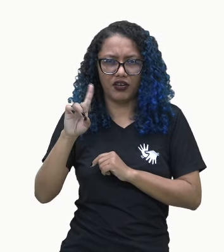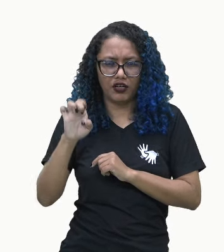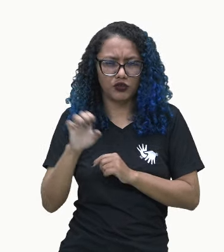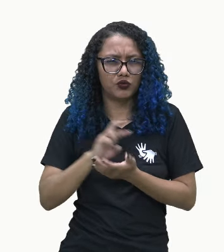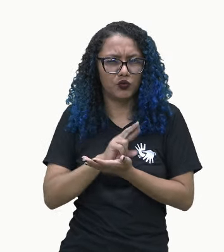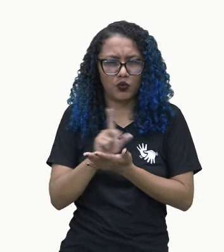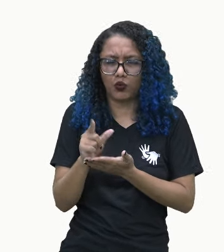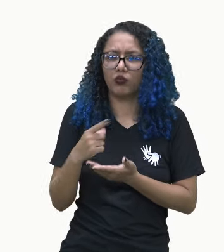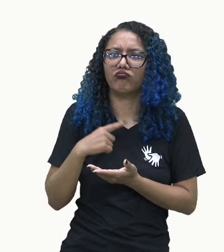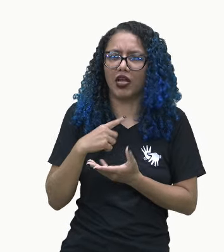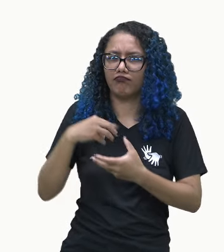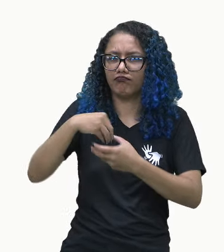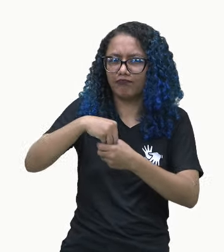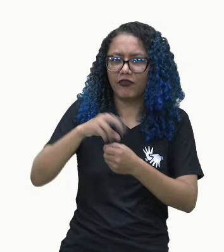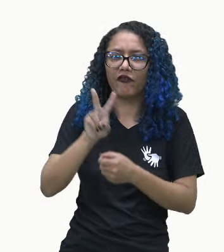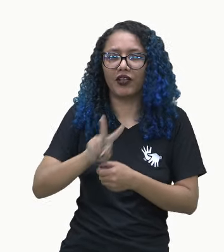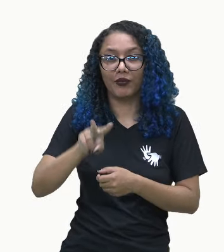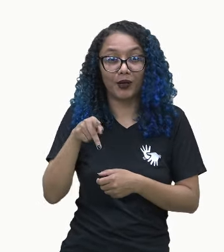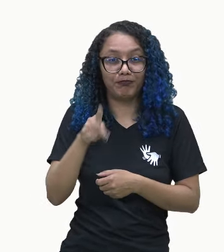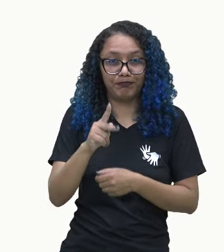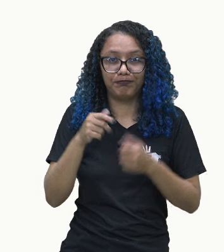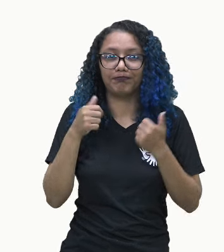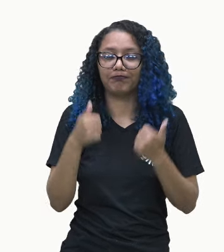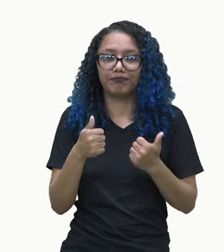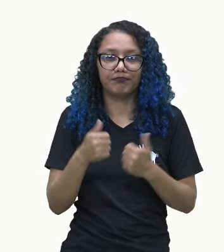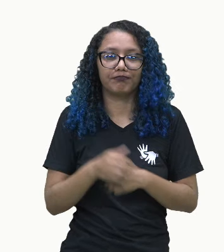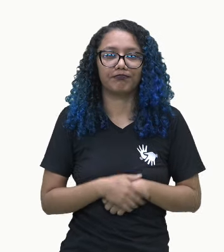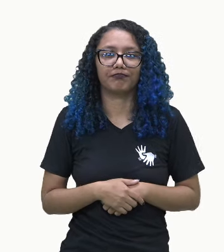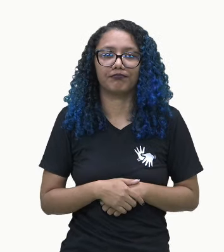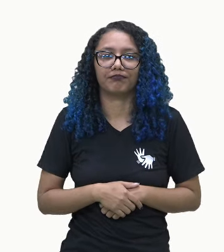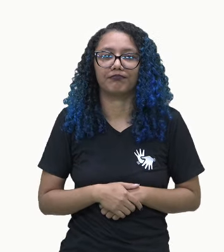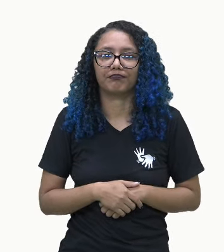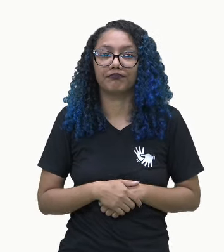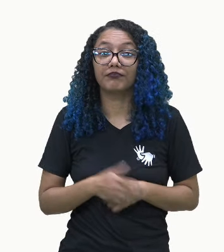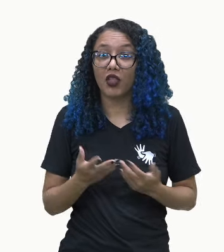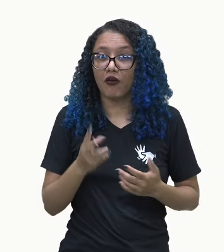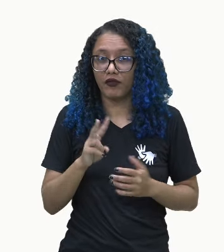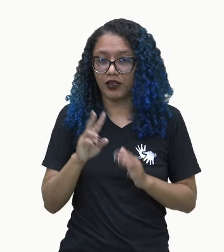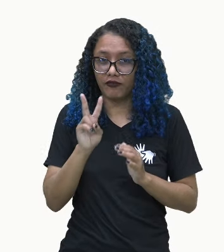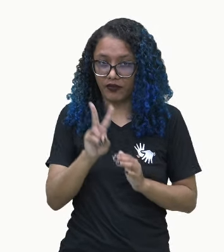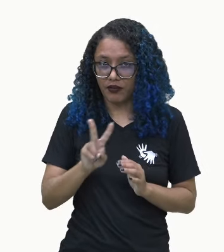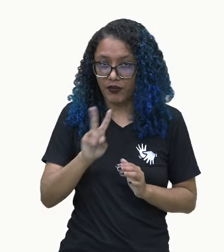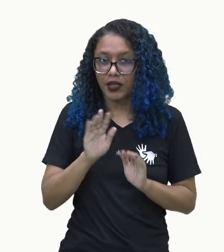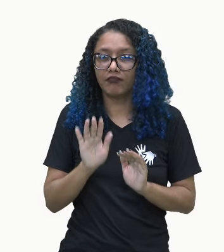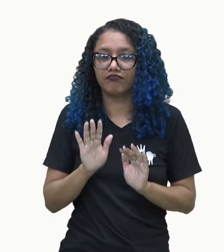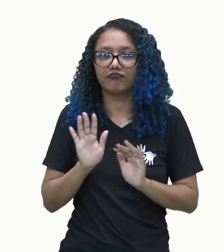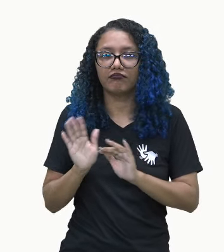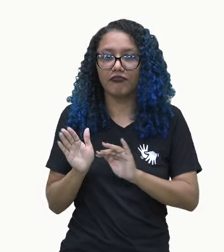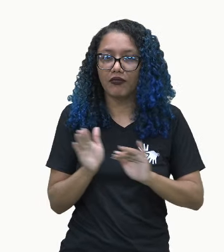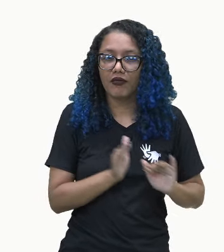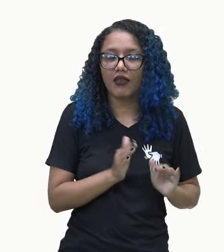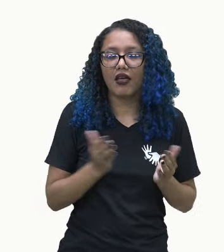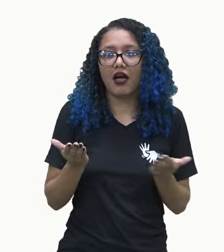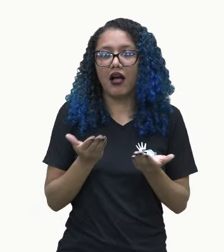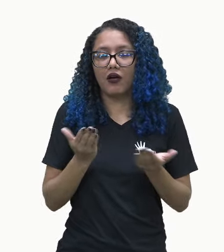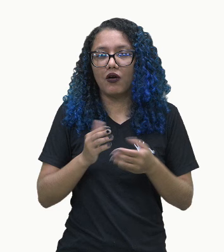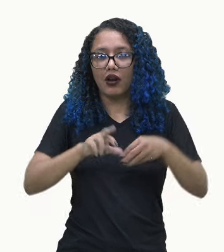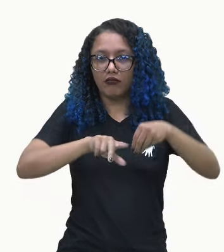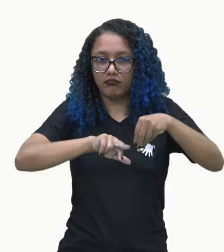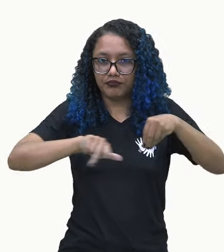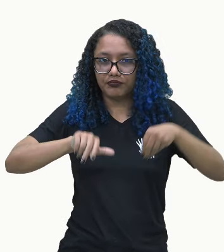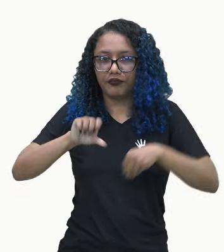a vitamina K. Ok? Nós vimos agora sobre as vitaminas e vamos continuar aí estudando sobre os sais